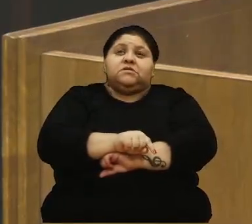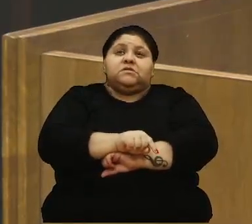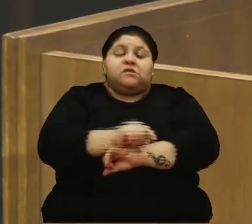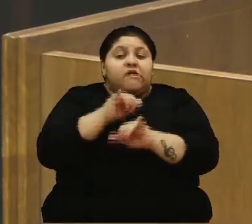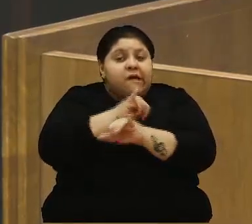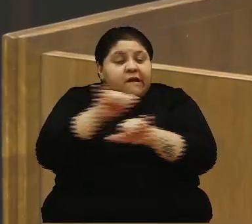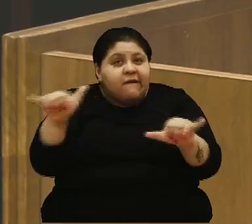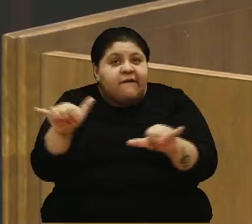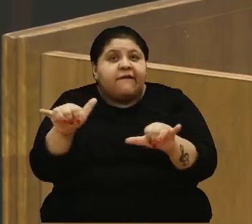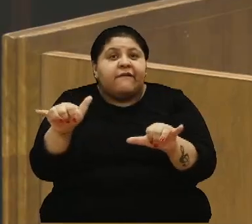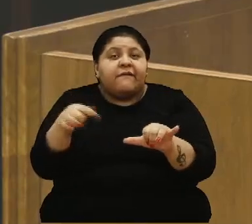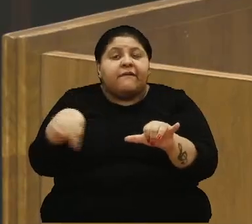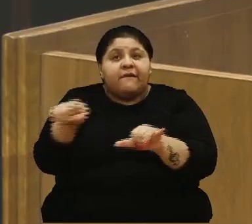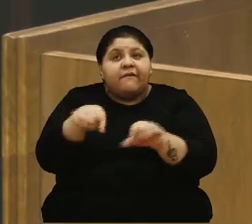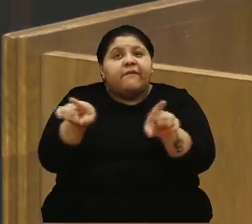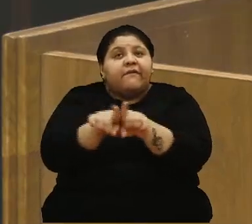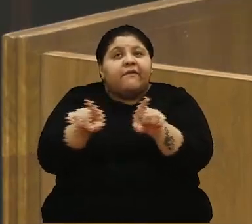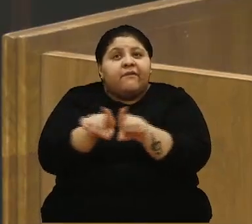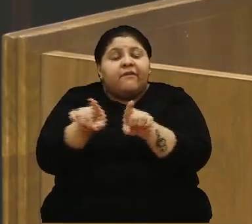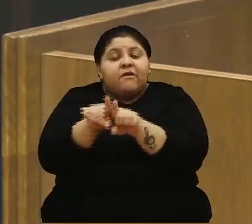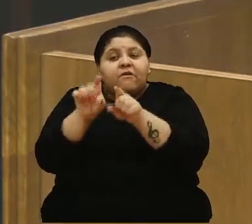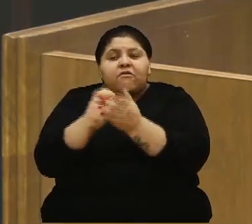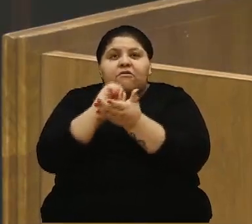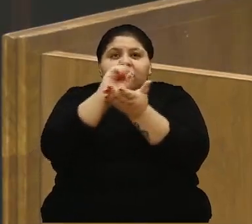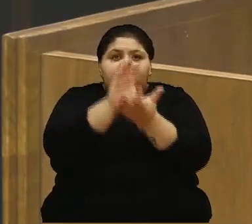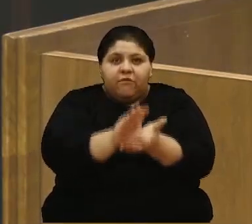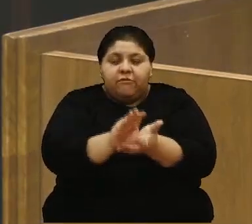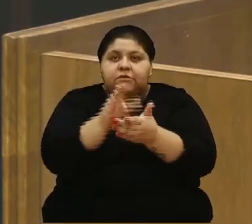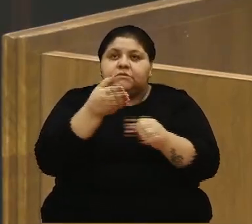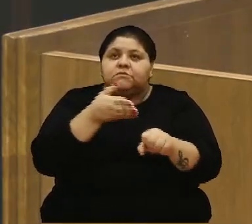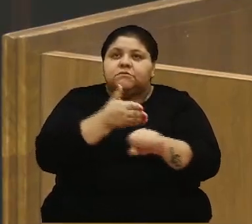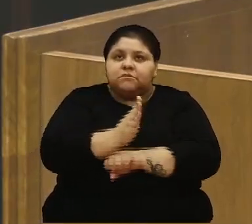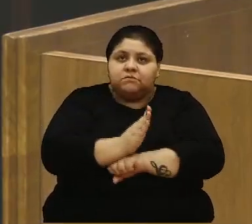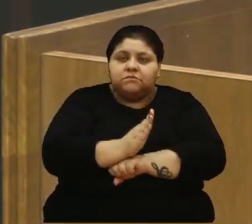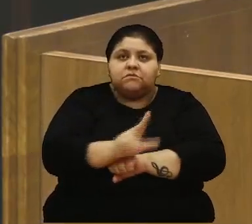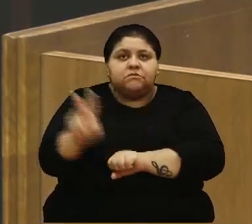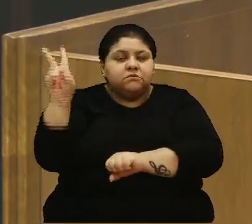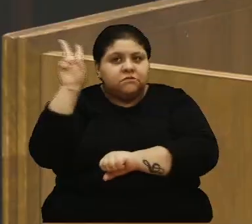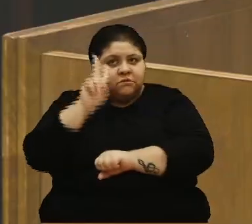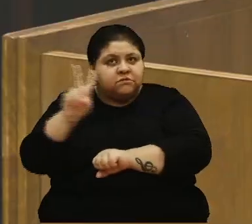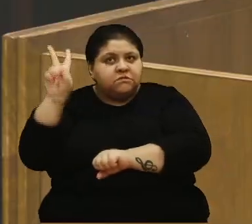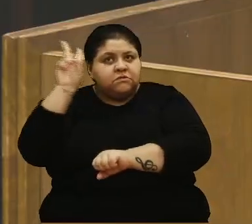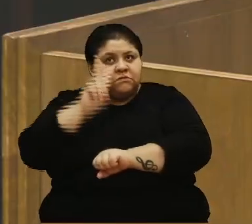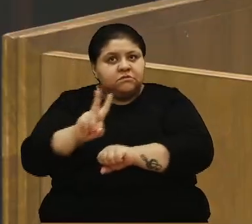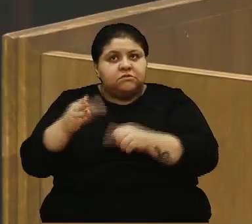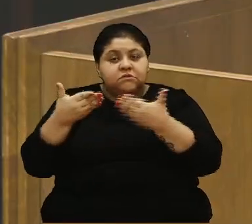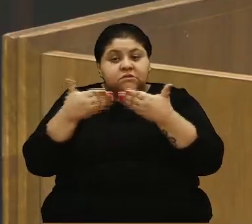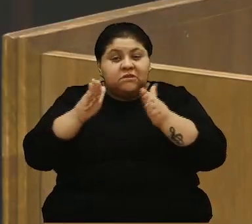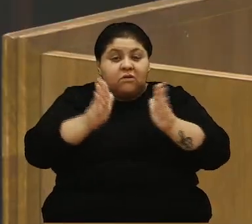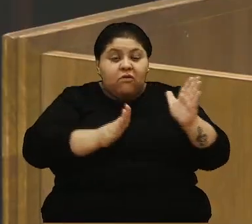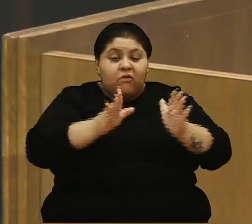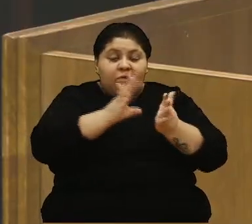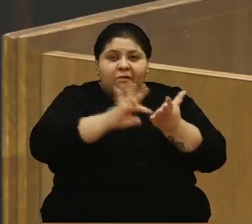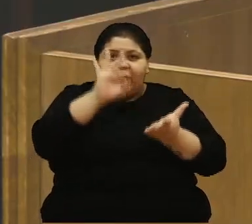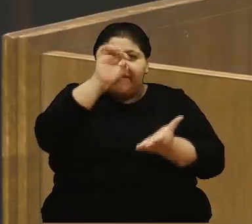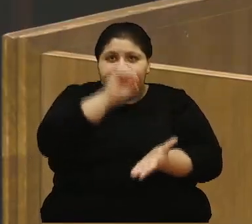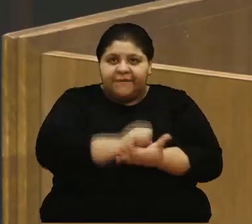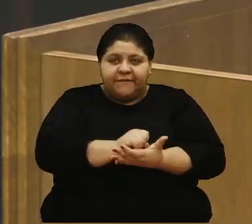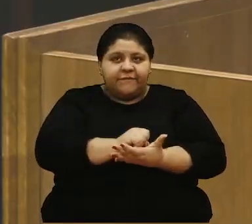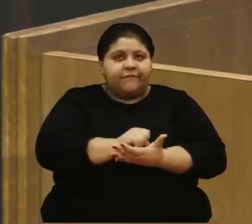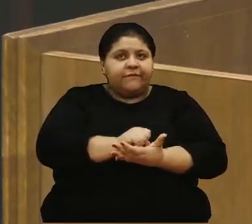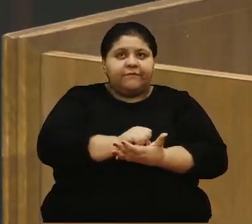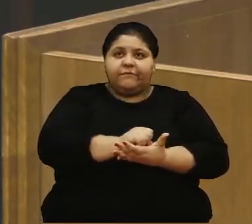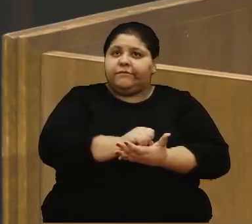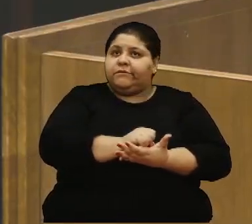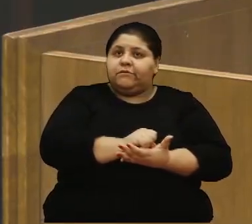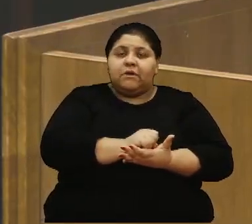esses conhecimentos, então a gente também está encaminhando aos participantes. Lembrando que a gente abriu um período de inscrições